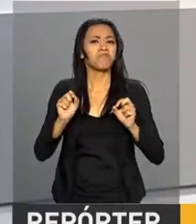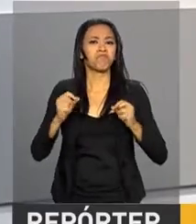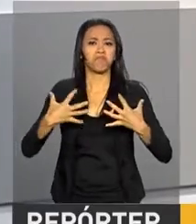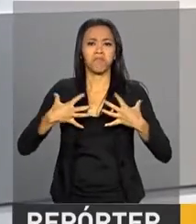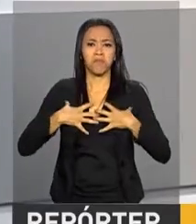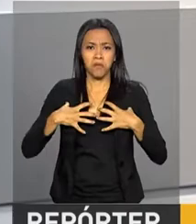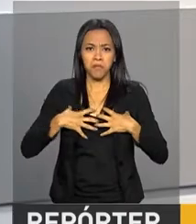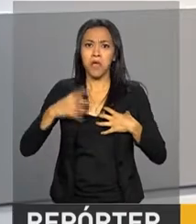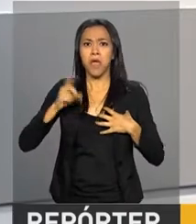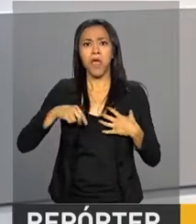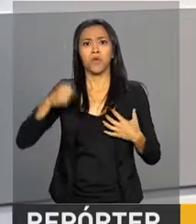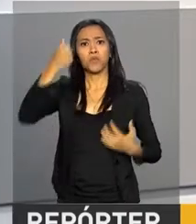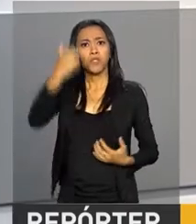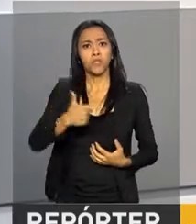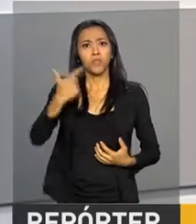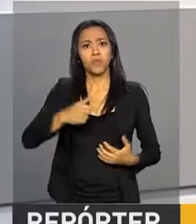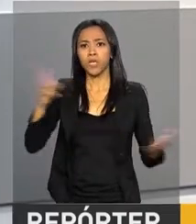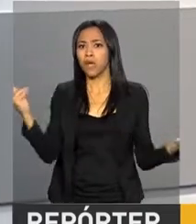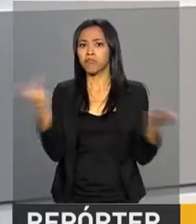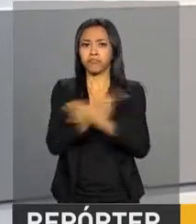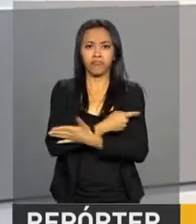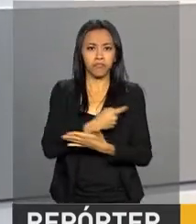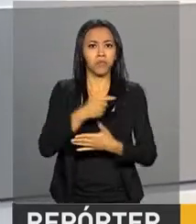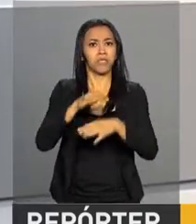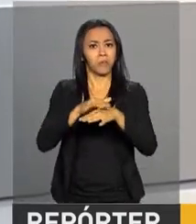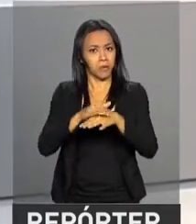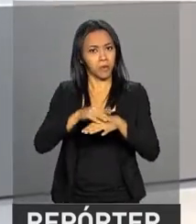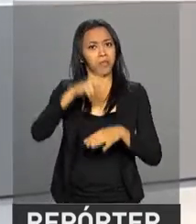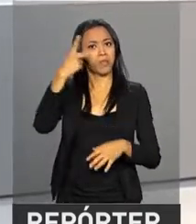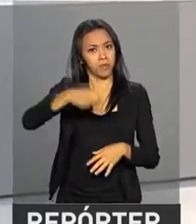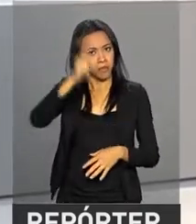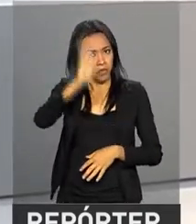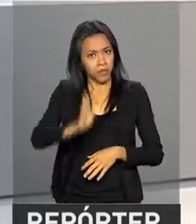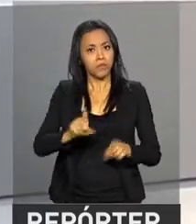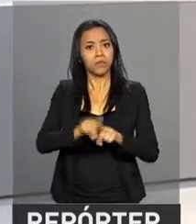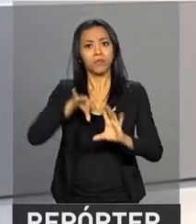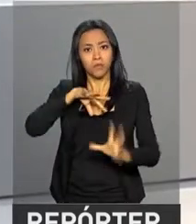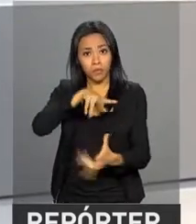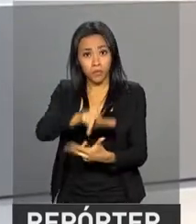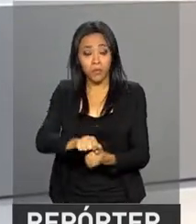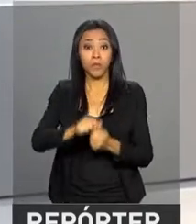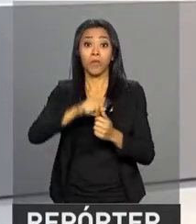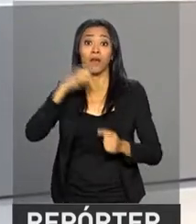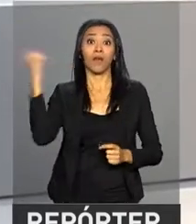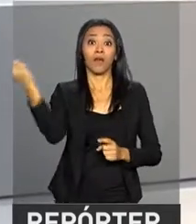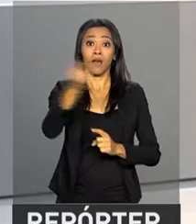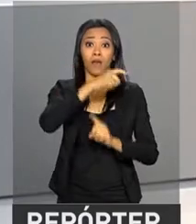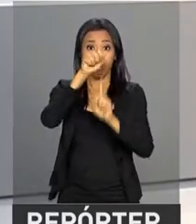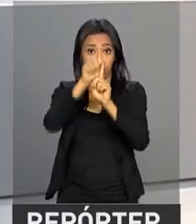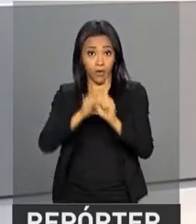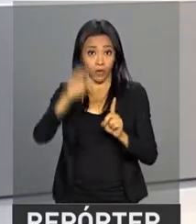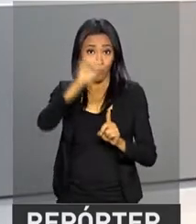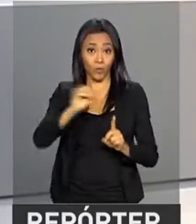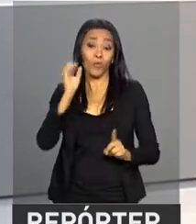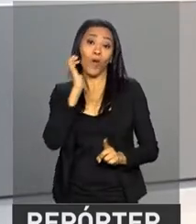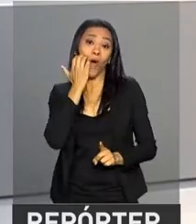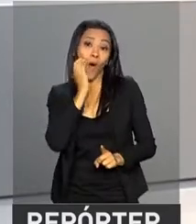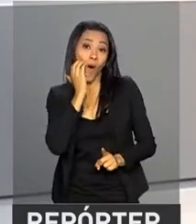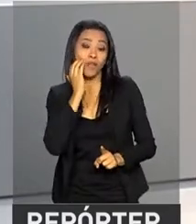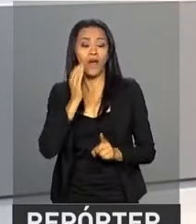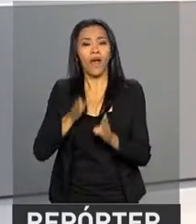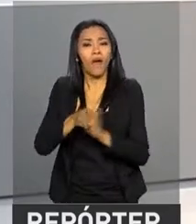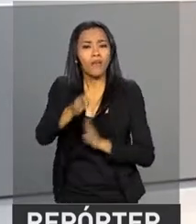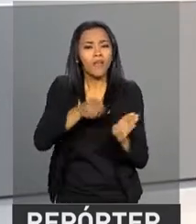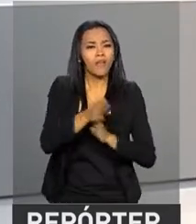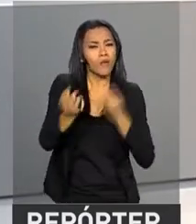tipo mais comum da doença em mulheres no brasil e no mundo a campanha outubro rosa ajuda a alertar sobre cuidados simples que podem